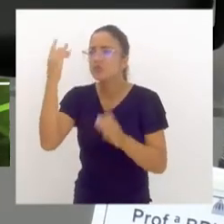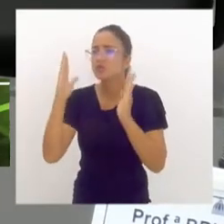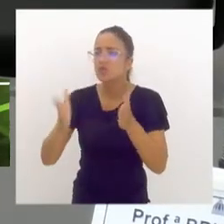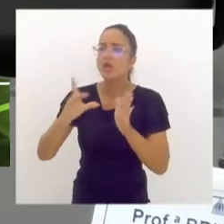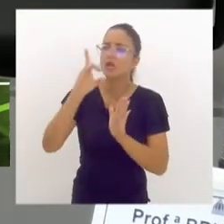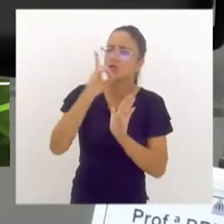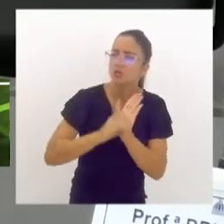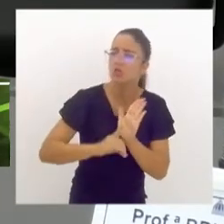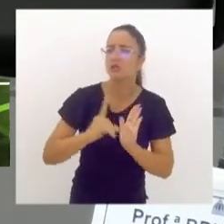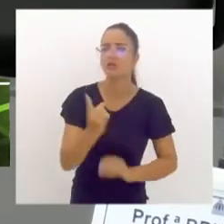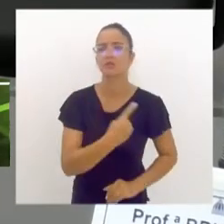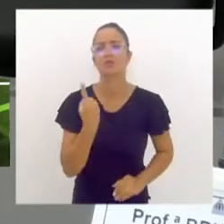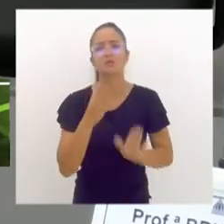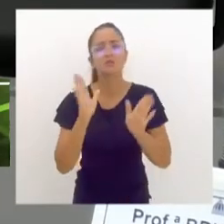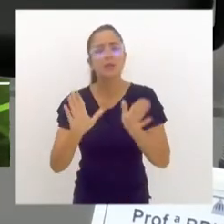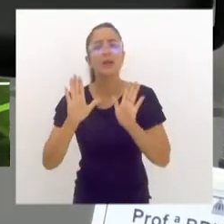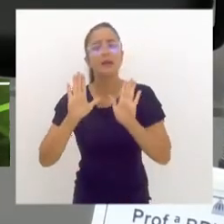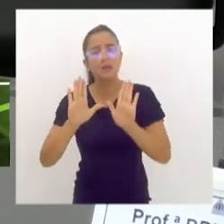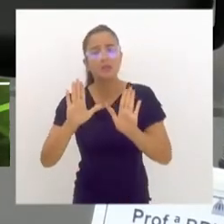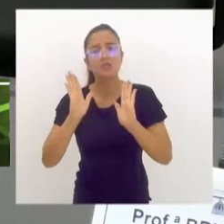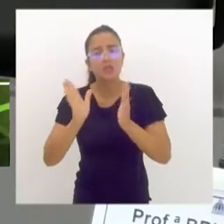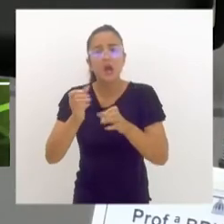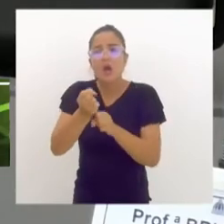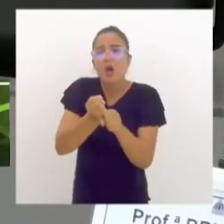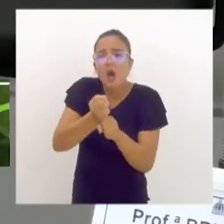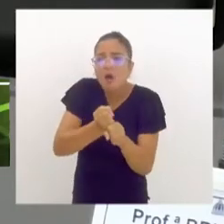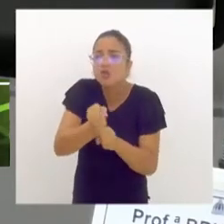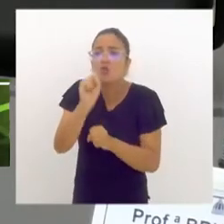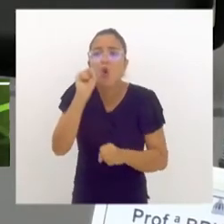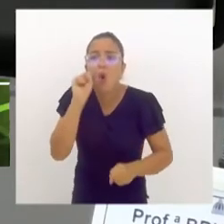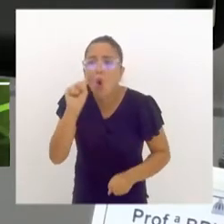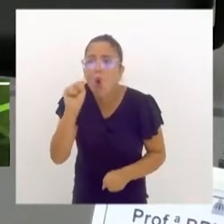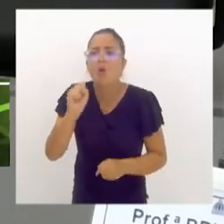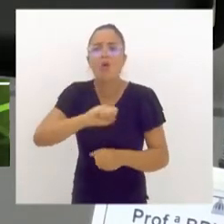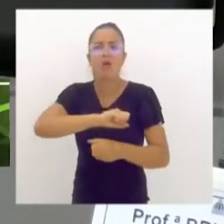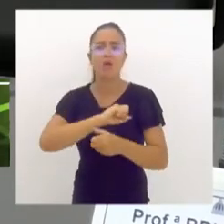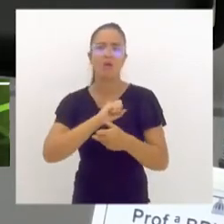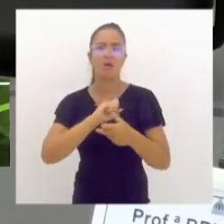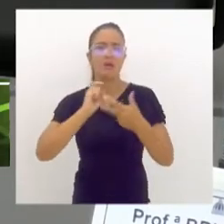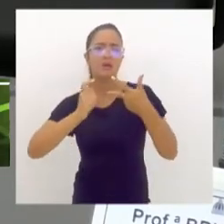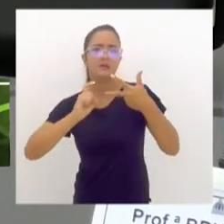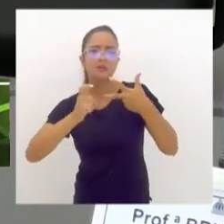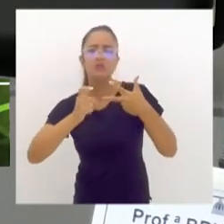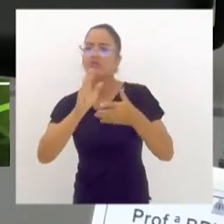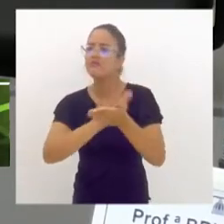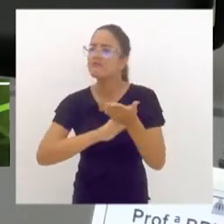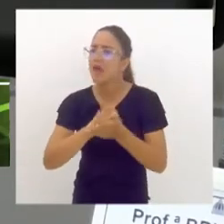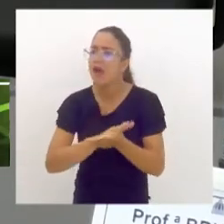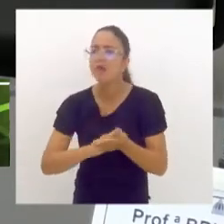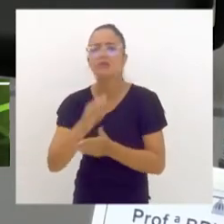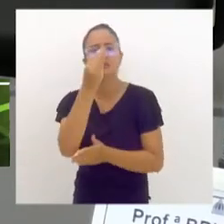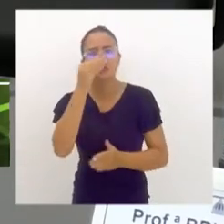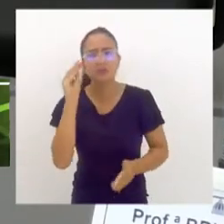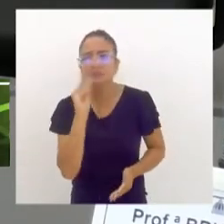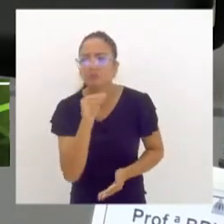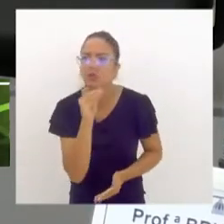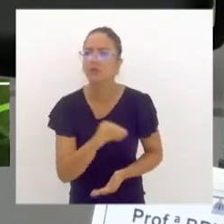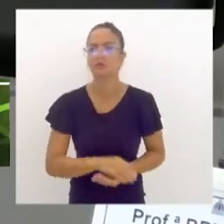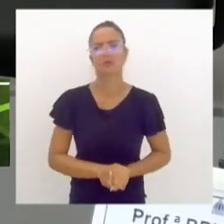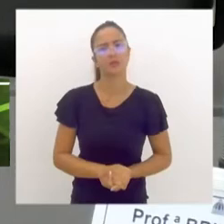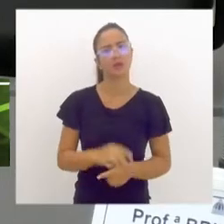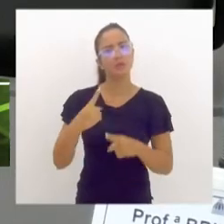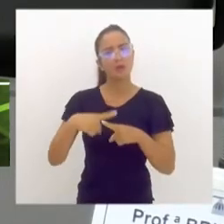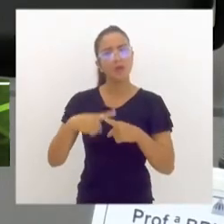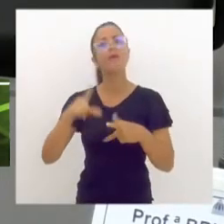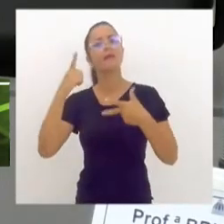faz 8 anos que o Executivo não realiza aquilo que foi expresso como vontade